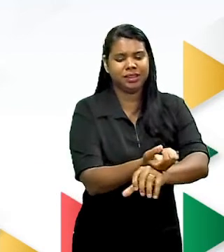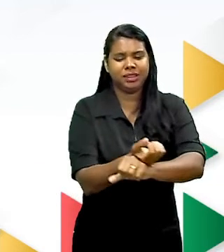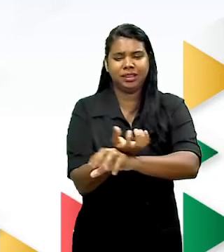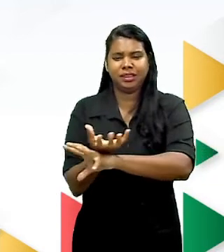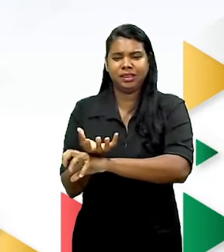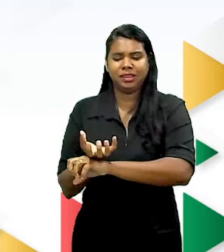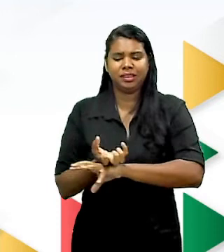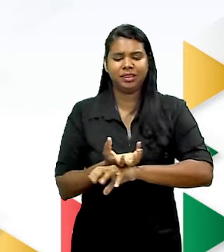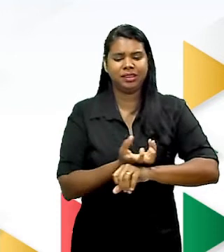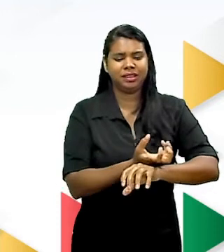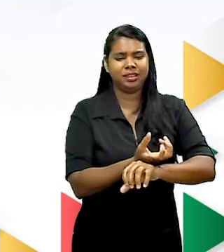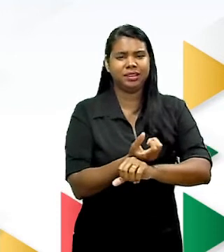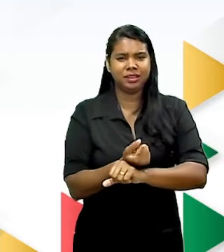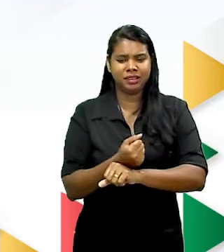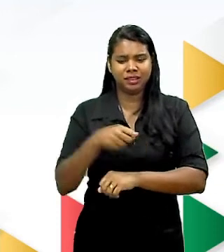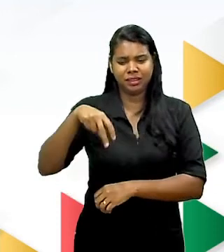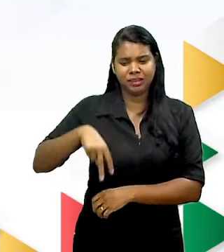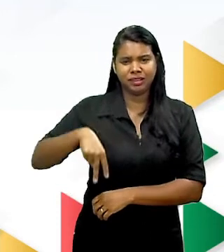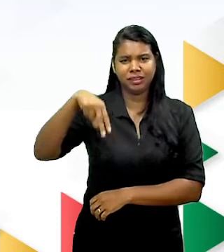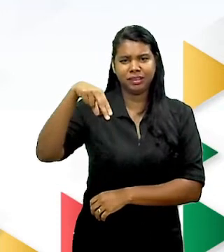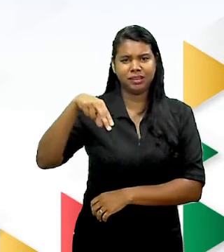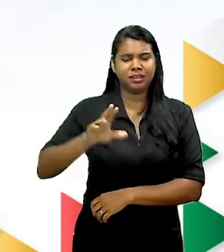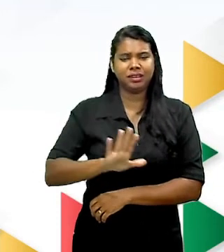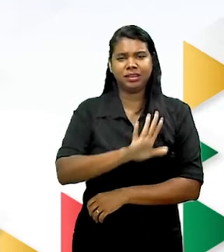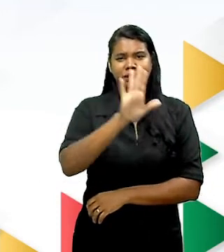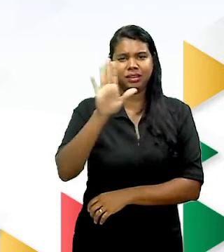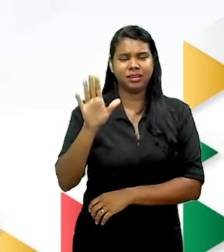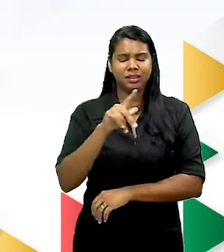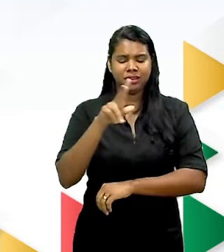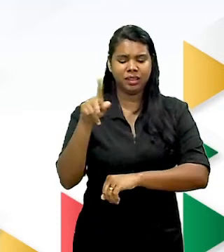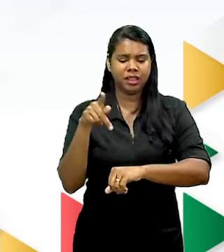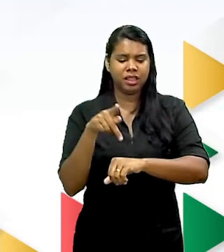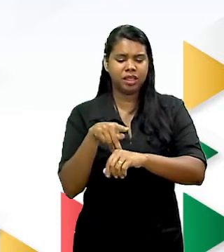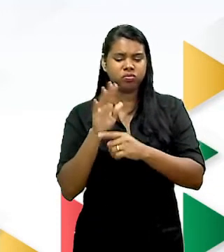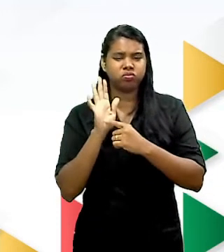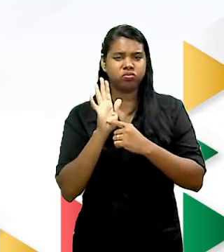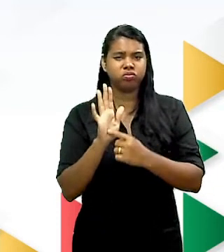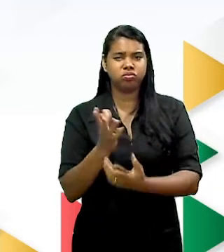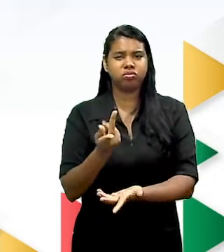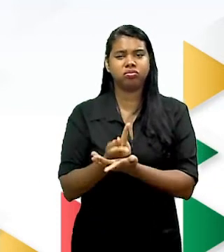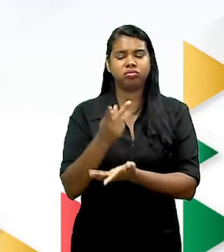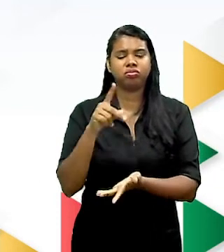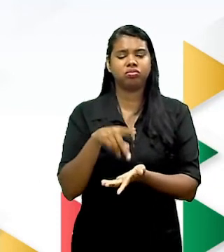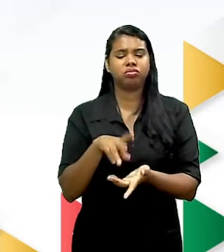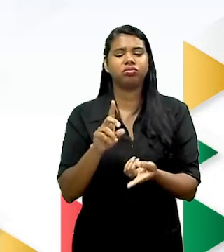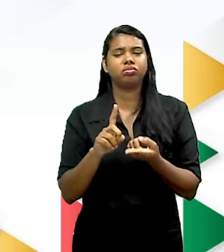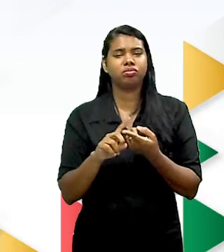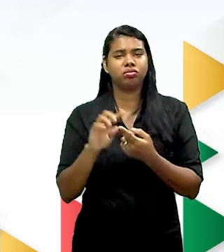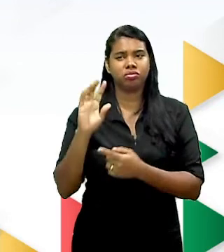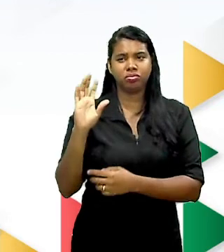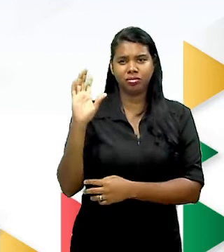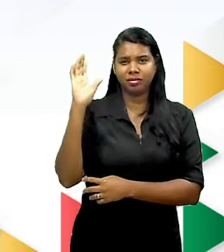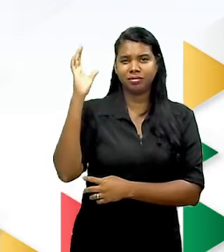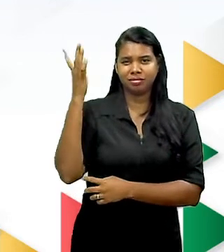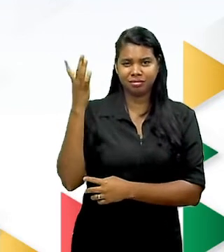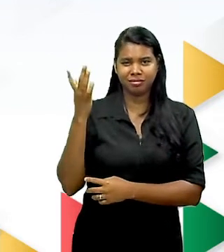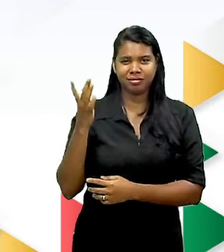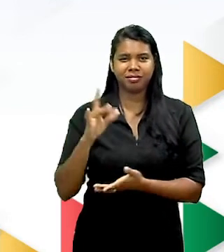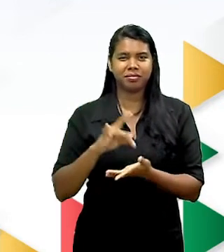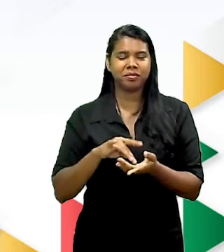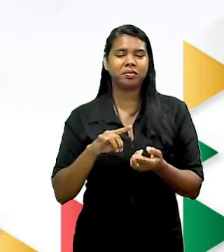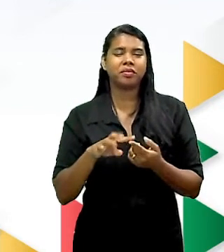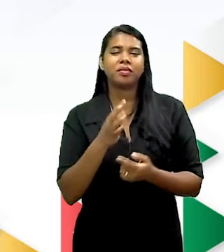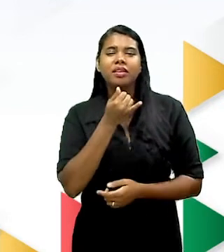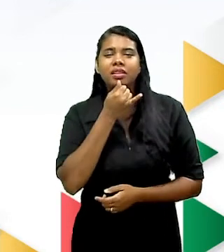norte e nordeste do país. A intensificação das precipitações junto aos fenômenos climáticos. Por